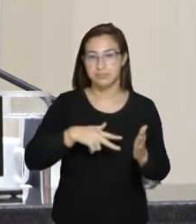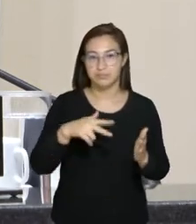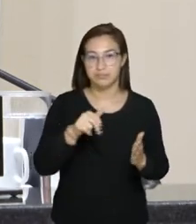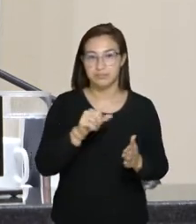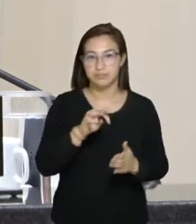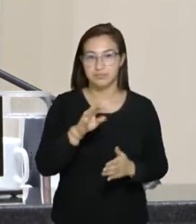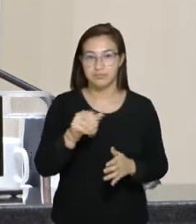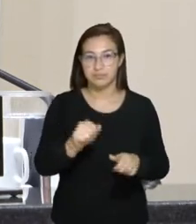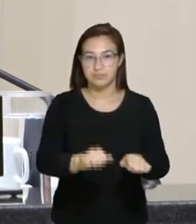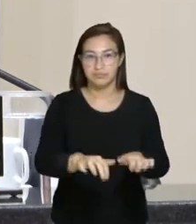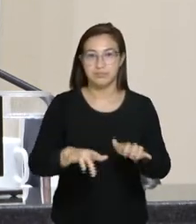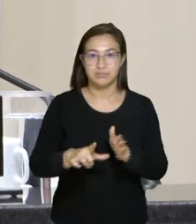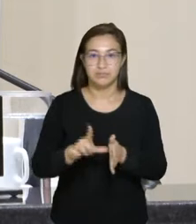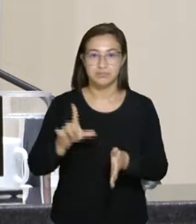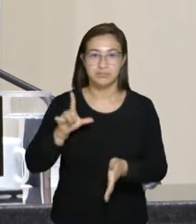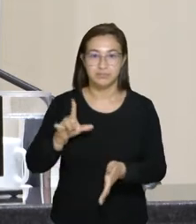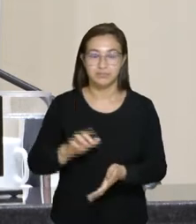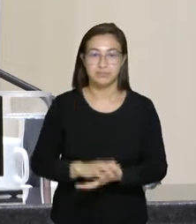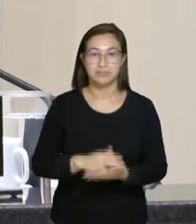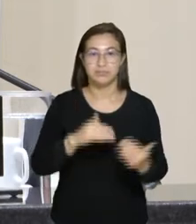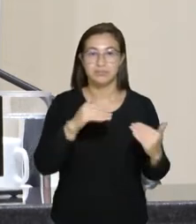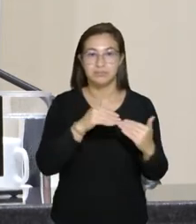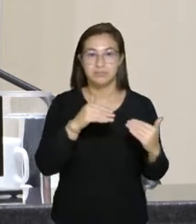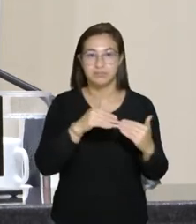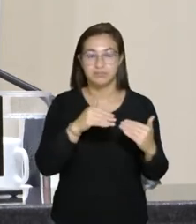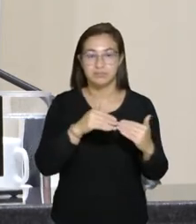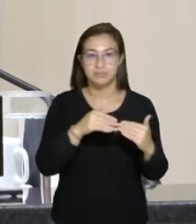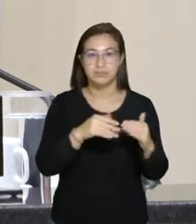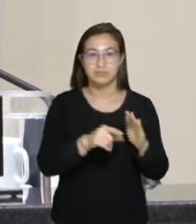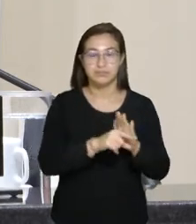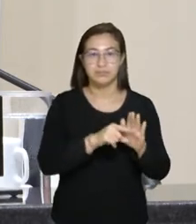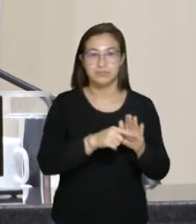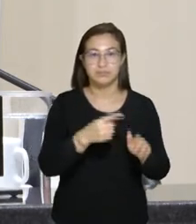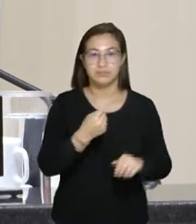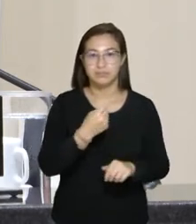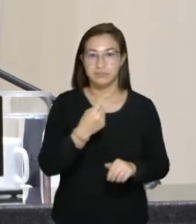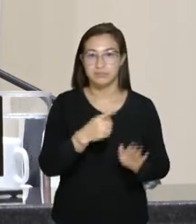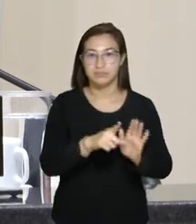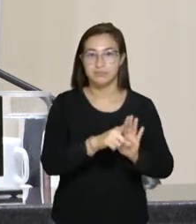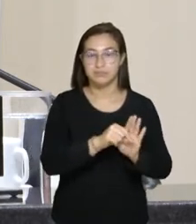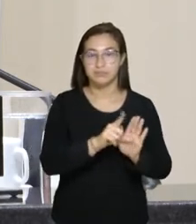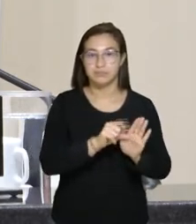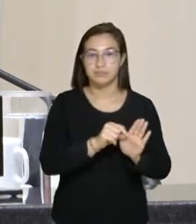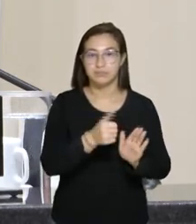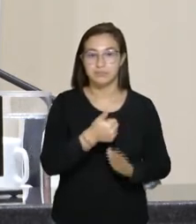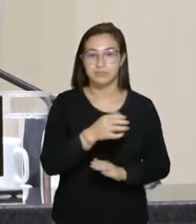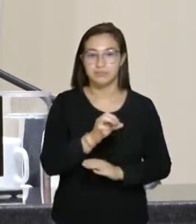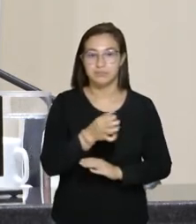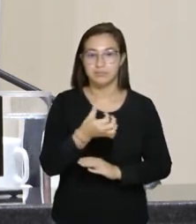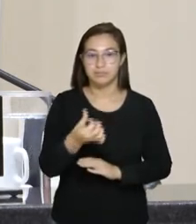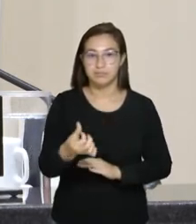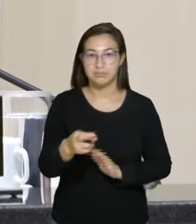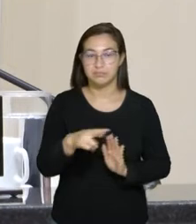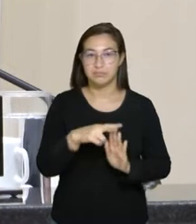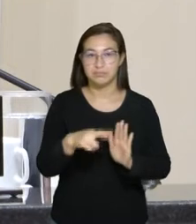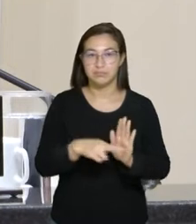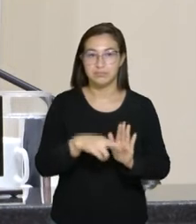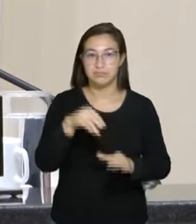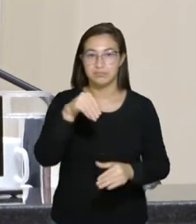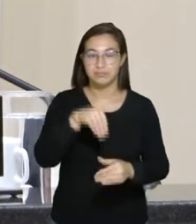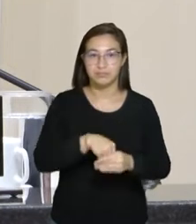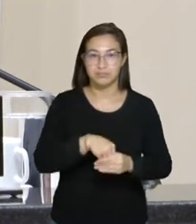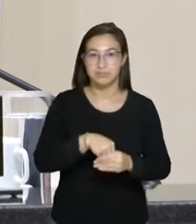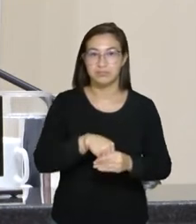das sessões anteriores, que, em consonância com o parágrafo 1º do artigo 106 do Regimento